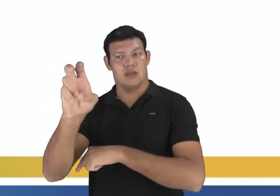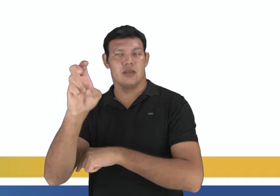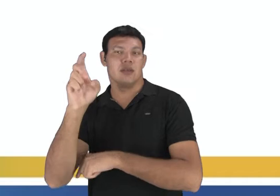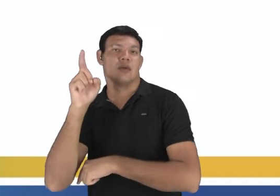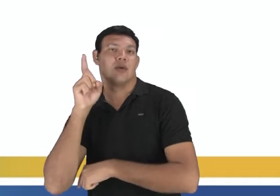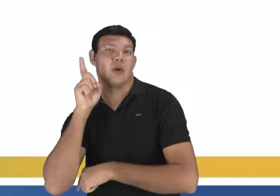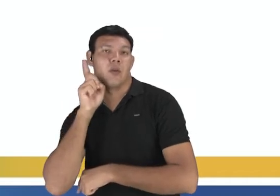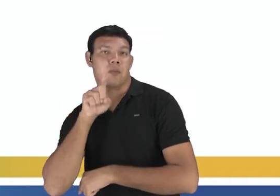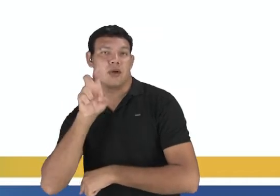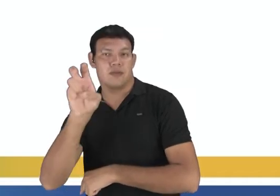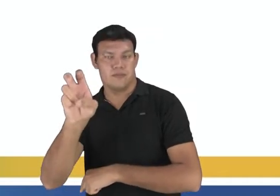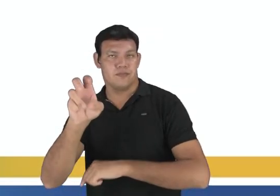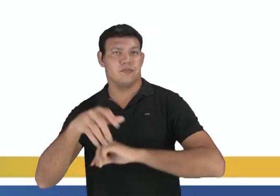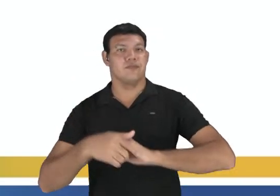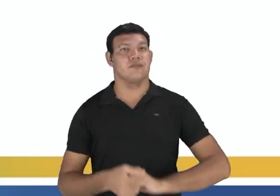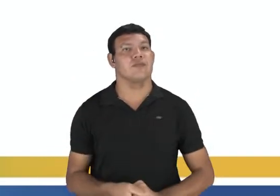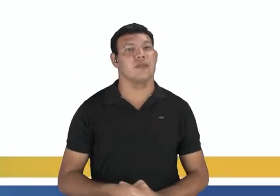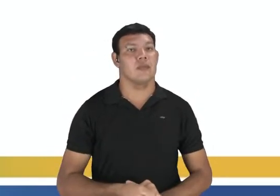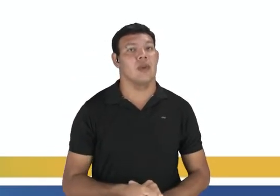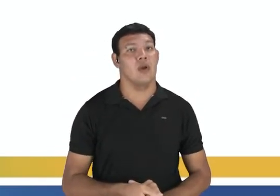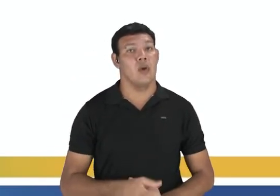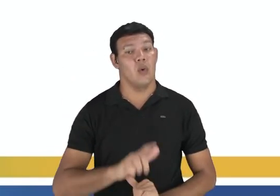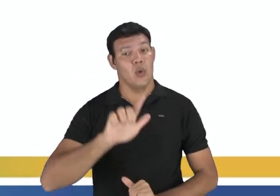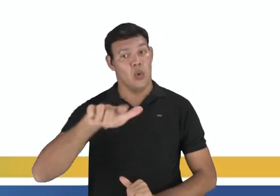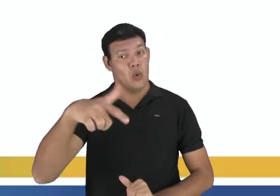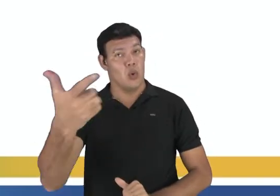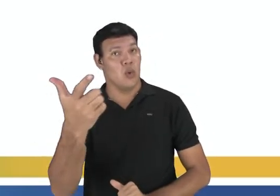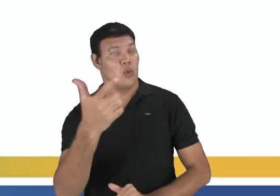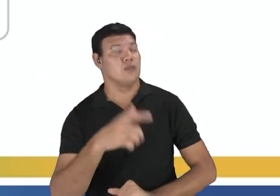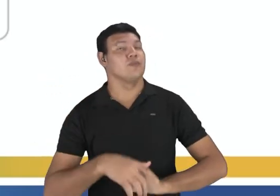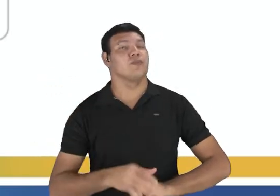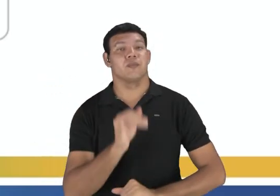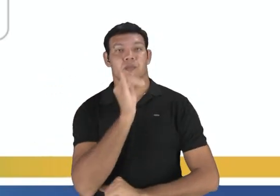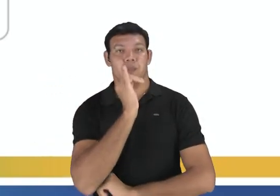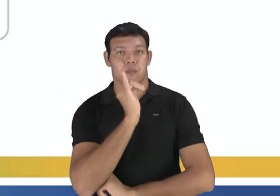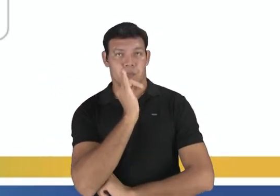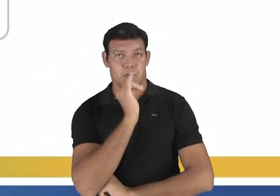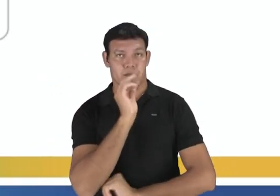Tudo certo? Um outro exemplo